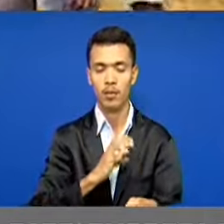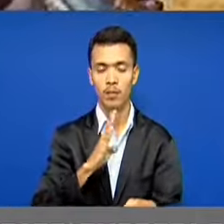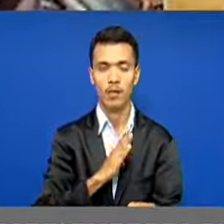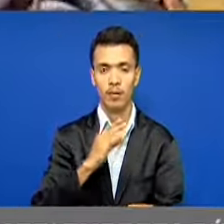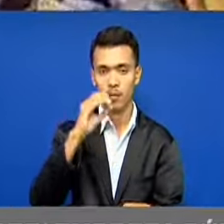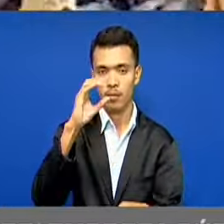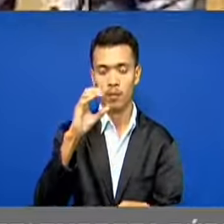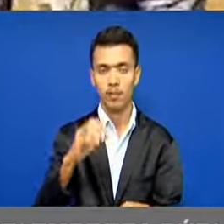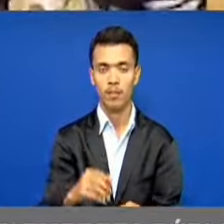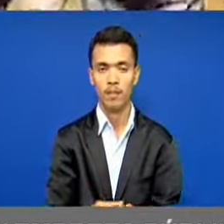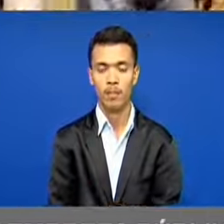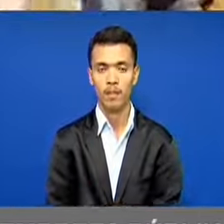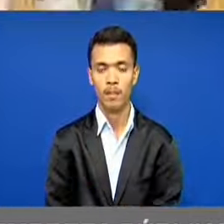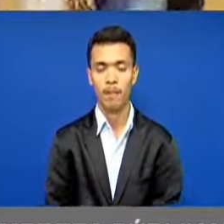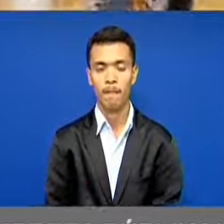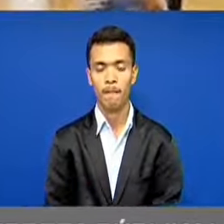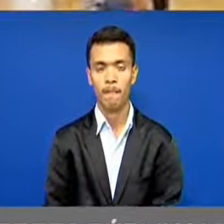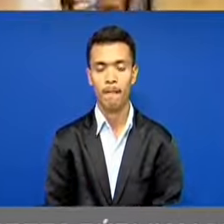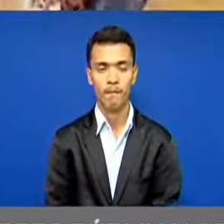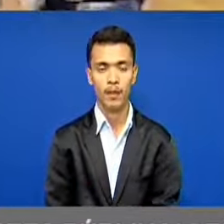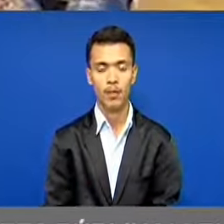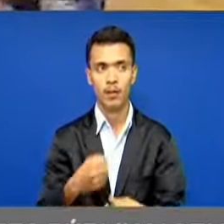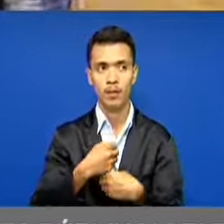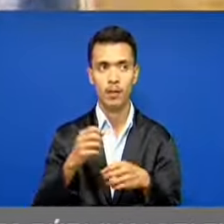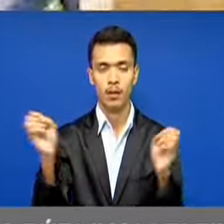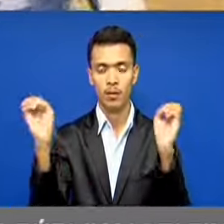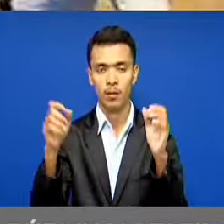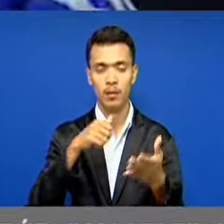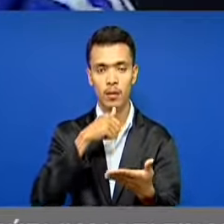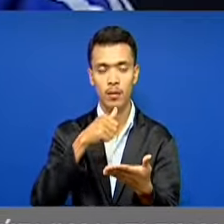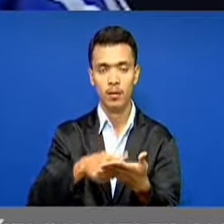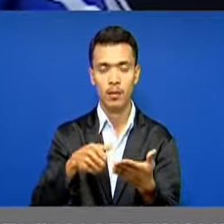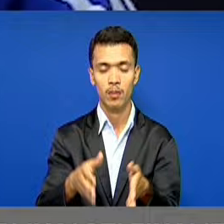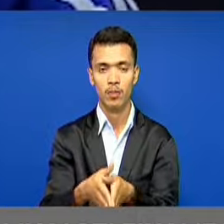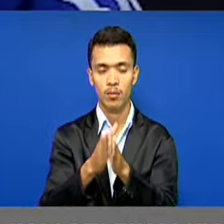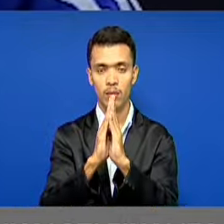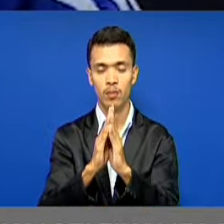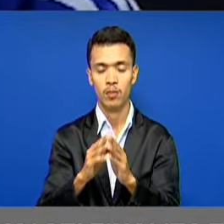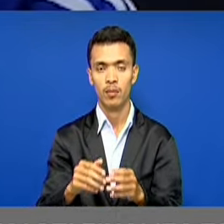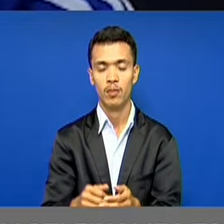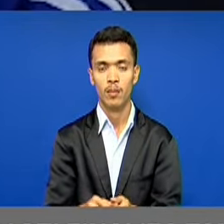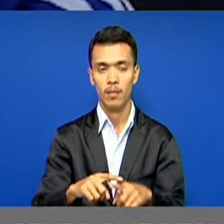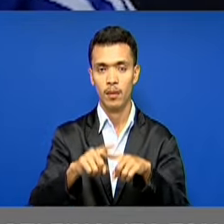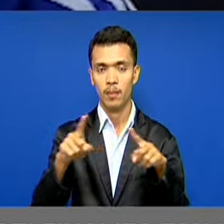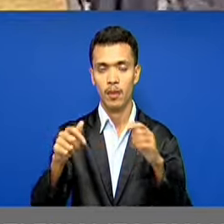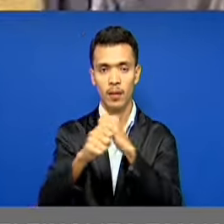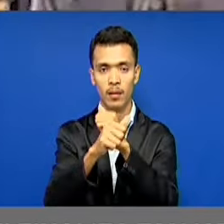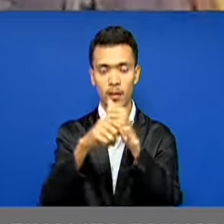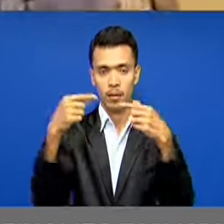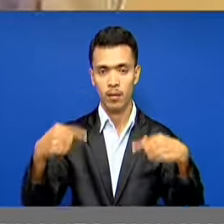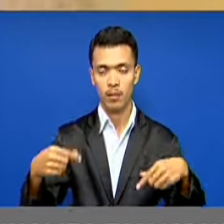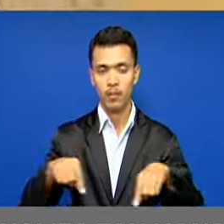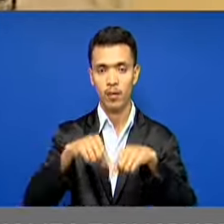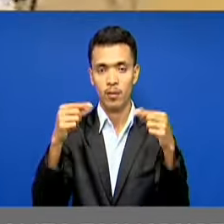conhecimento laos carta russo autorização onde halo ação pacífico comandante afirma Asam Pacífico nebe grupo